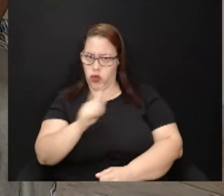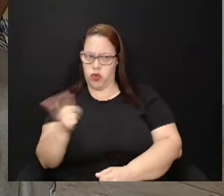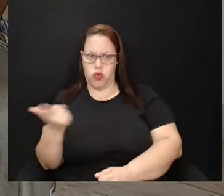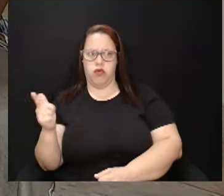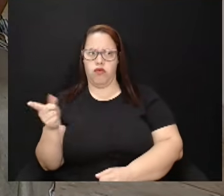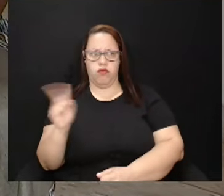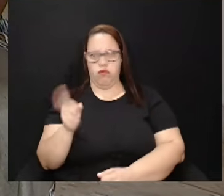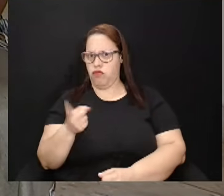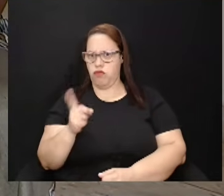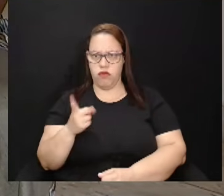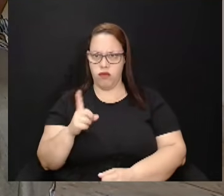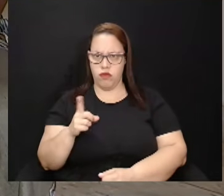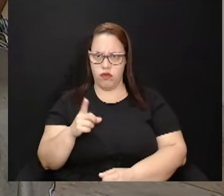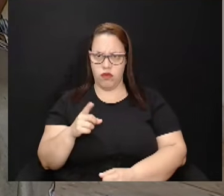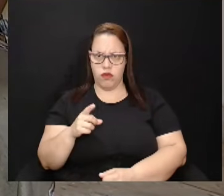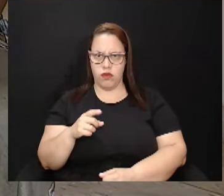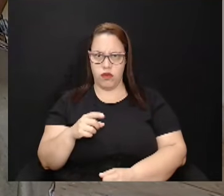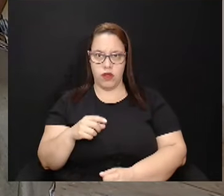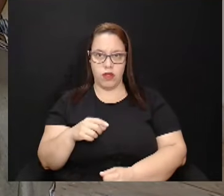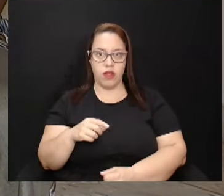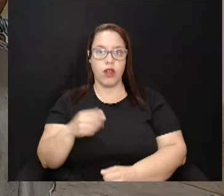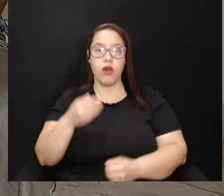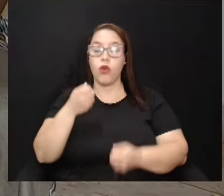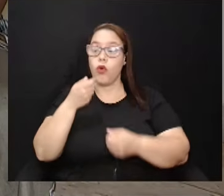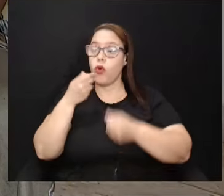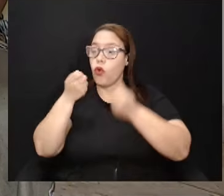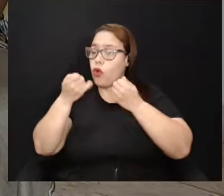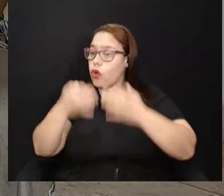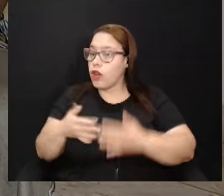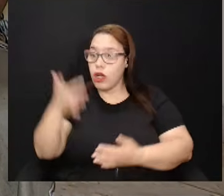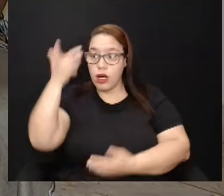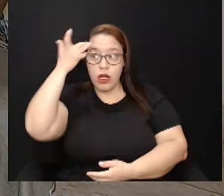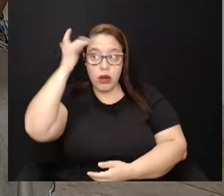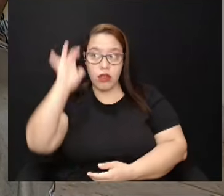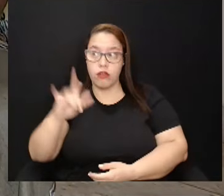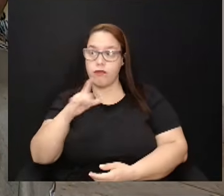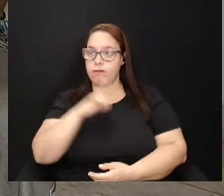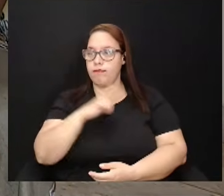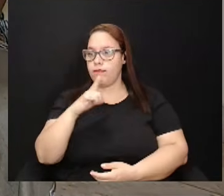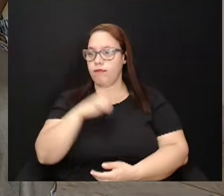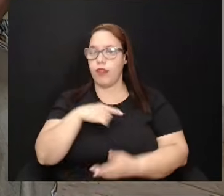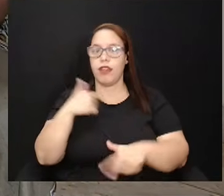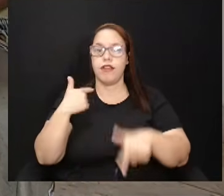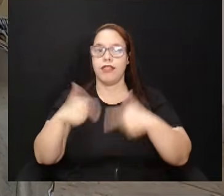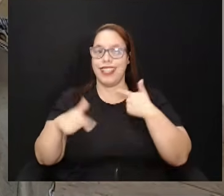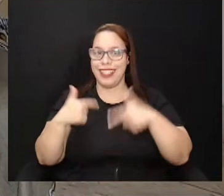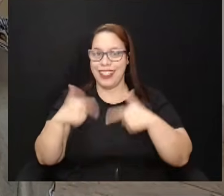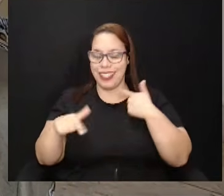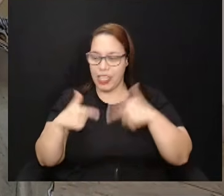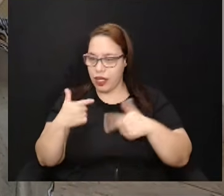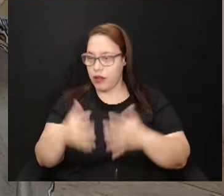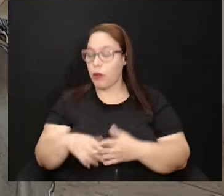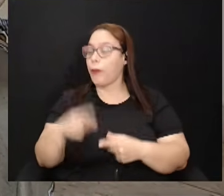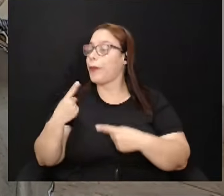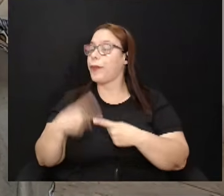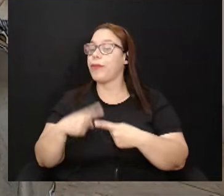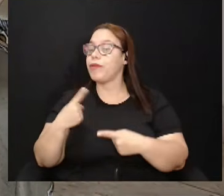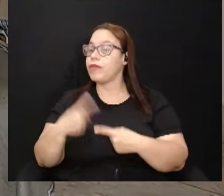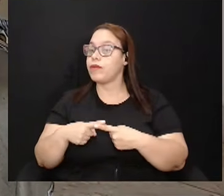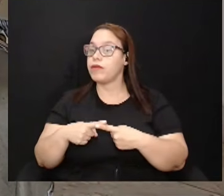Olha, vou te contar, eu não sabia que ia ter tanto trabalho assim. Por quê? Eu tive que